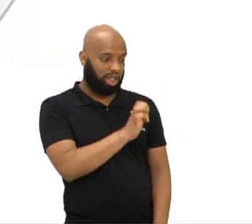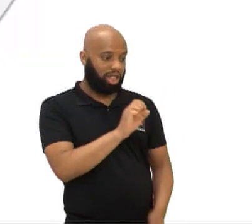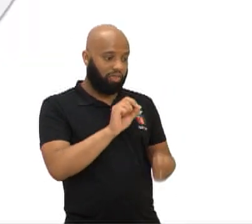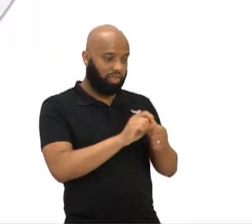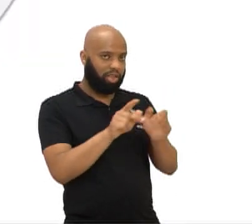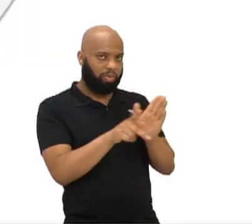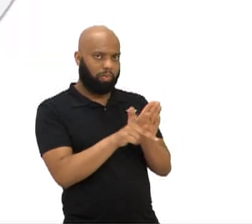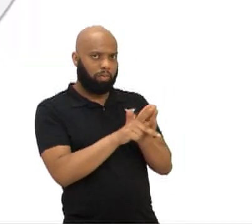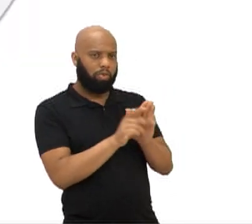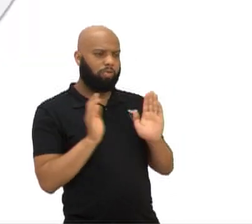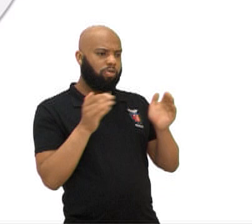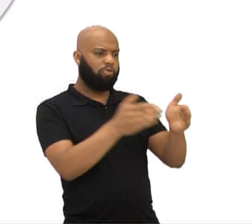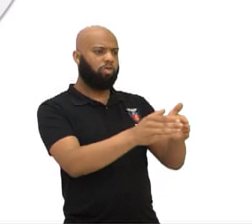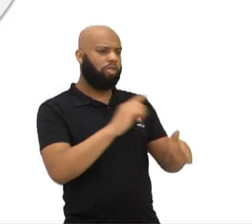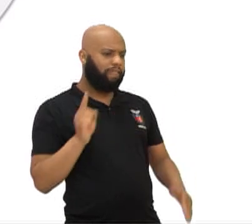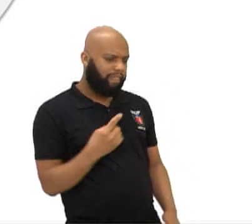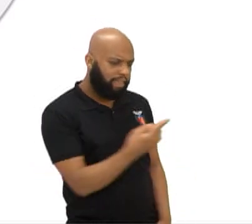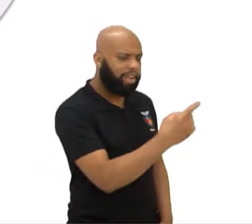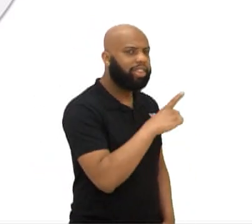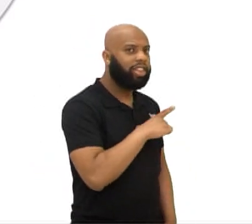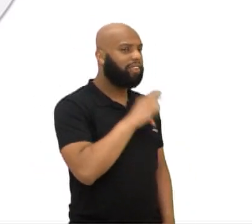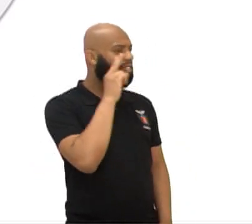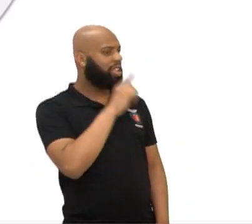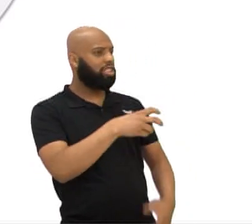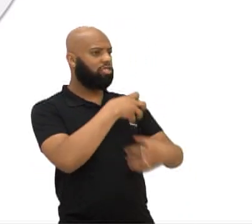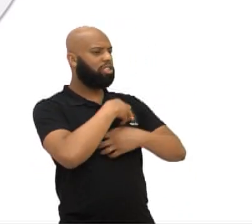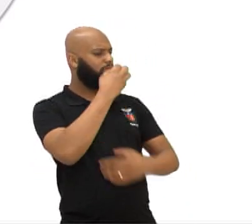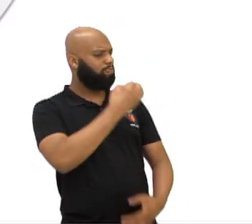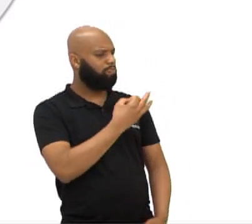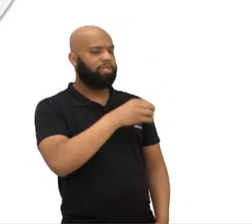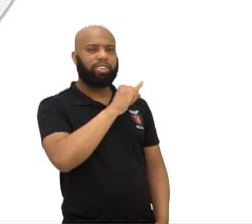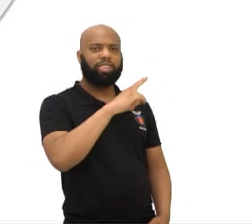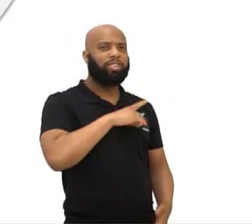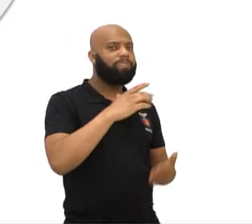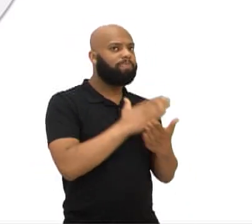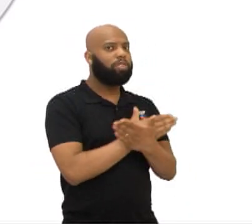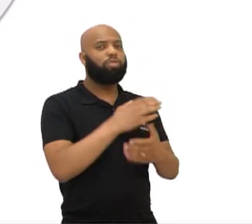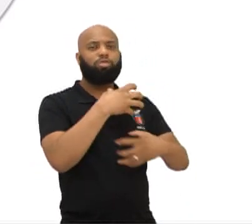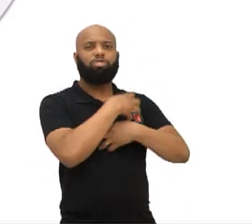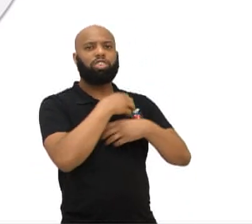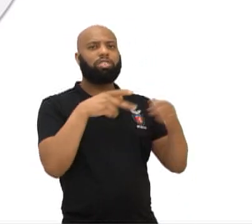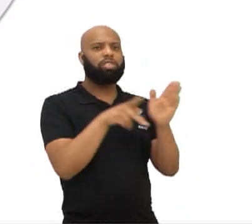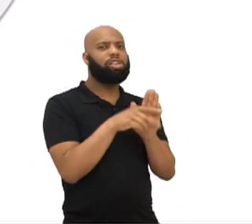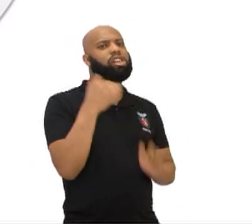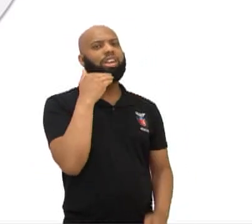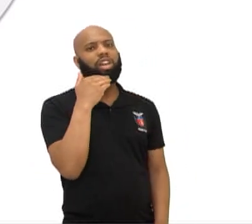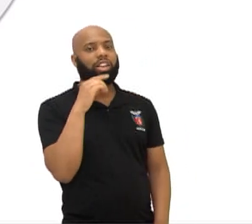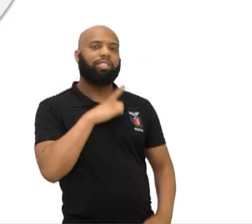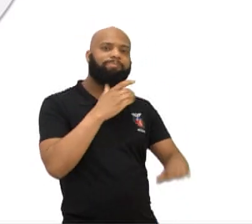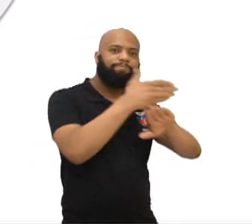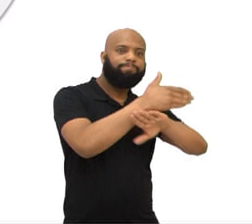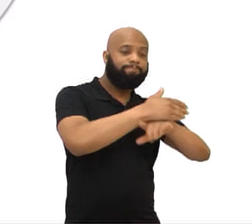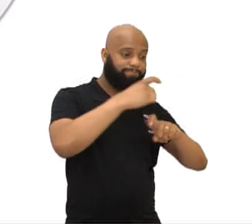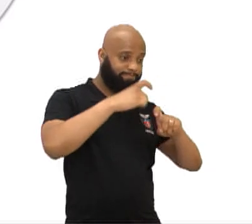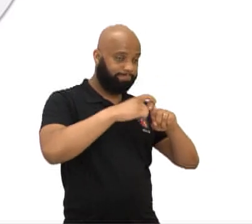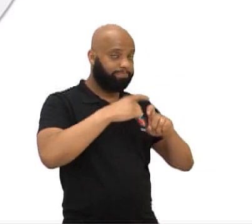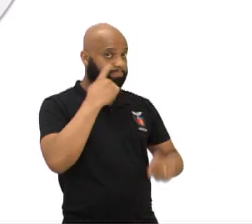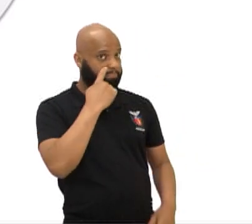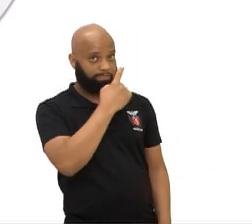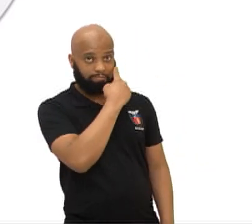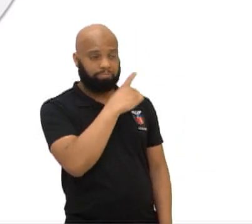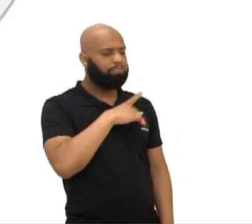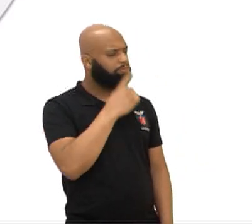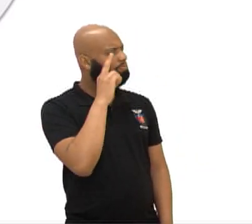para o infinito, você tem uma visão ali que está perfeita. Quando ela tem algum tipo de distúrbio, Aí você vai ter que o oftalmologista, ele acaba caracterizando